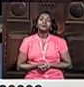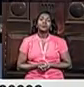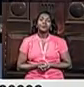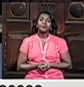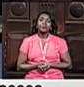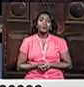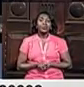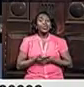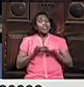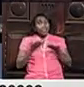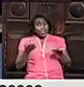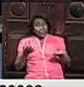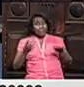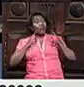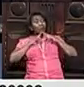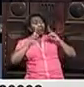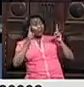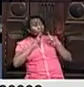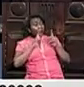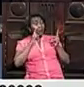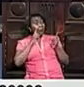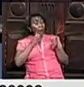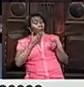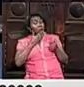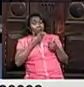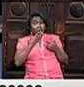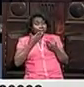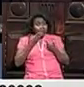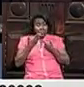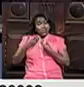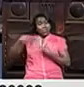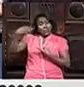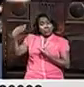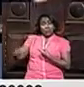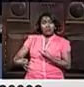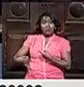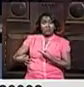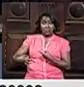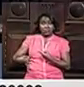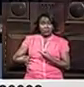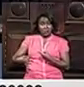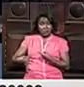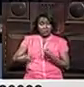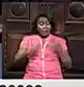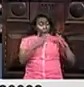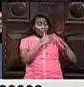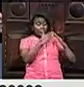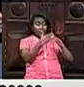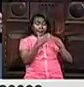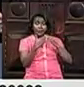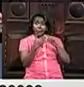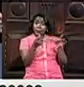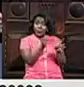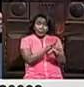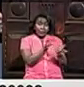é uma exigência, mas é o óbvio. Porque as habitações estão prontas,